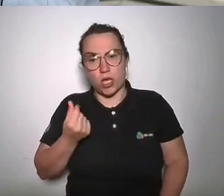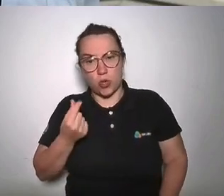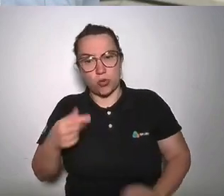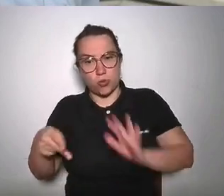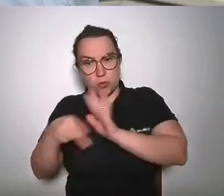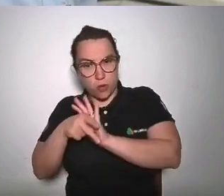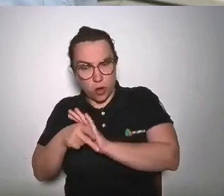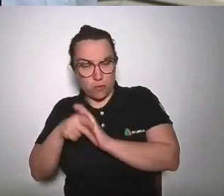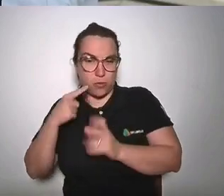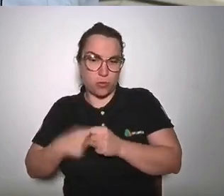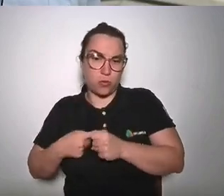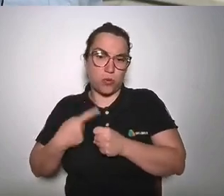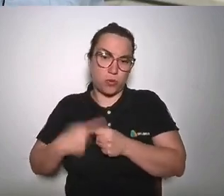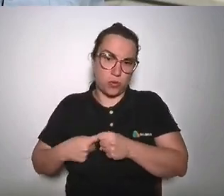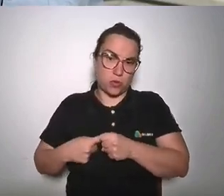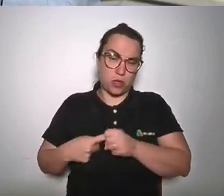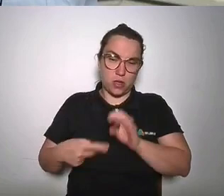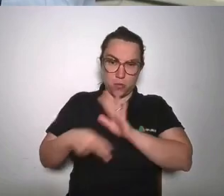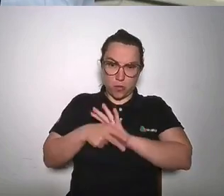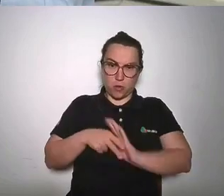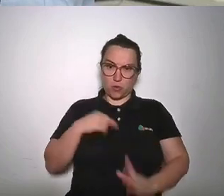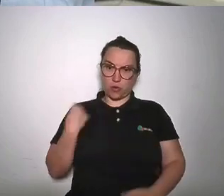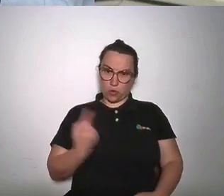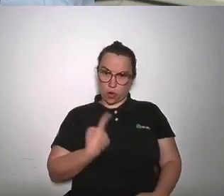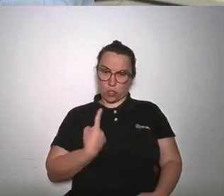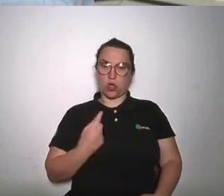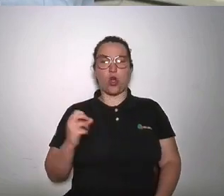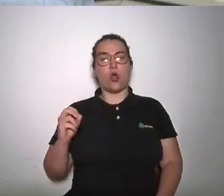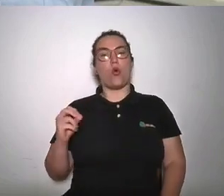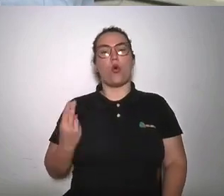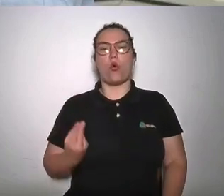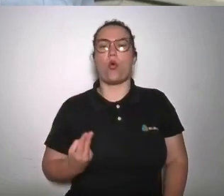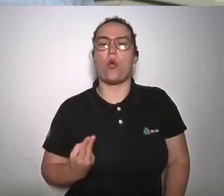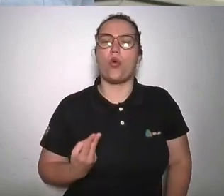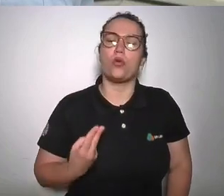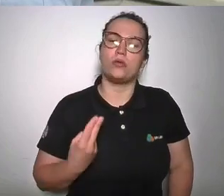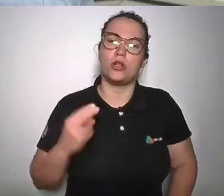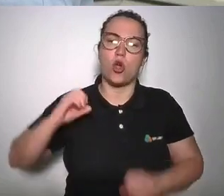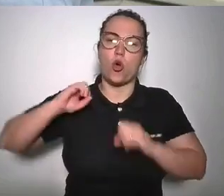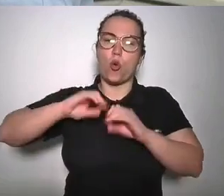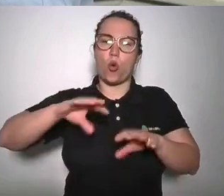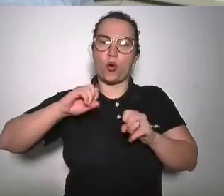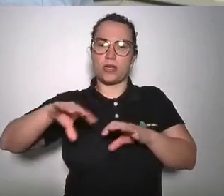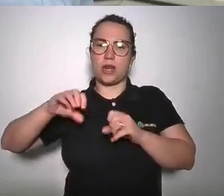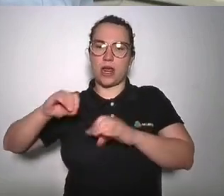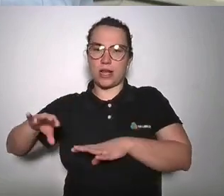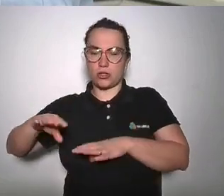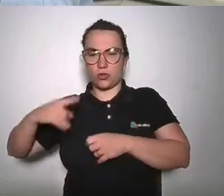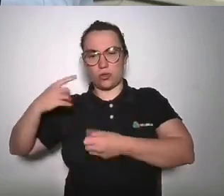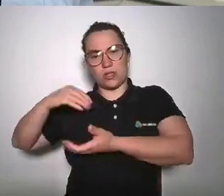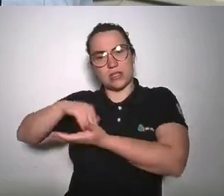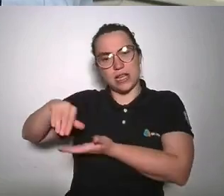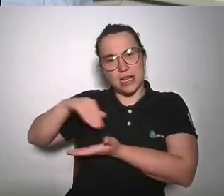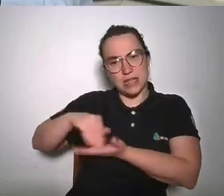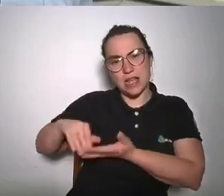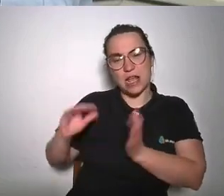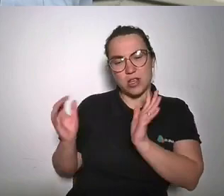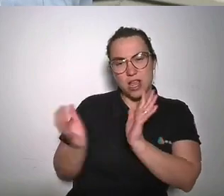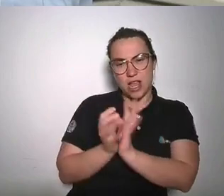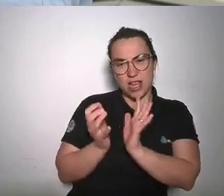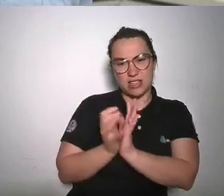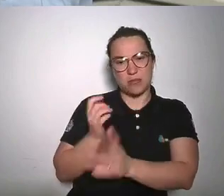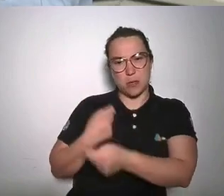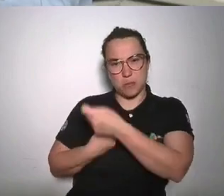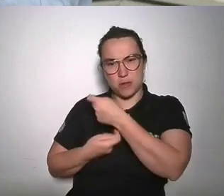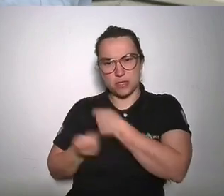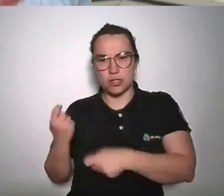nosso orçamento próprio, ou ainda orientem os nossos secretários, a nossa equipe administrativa,